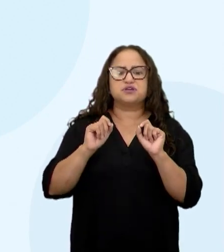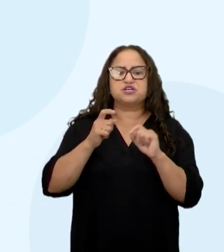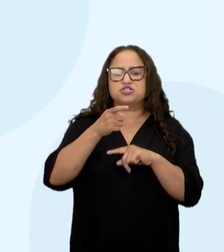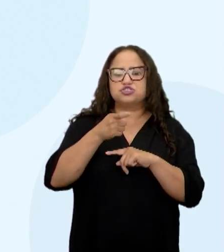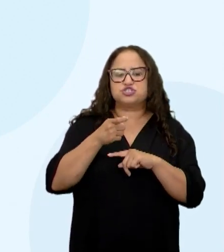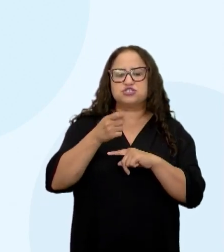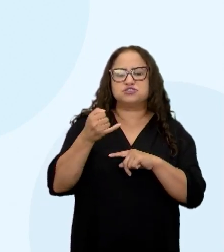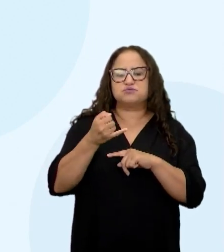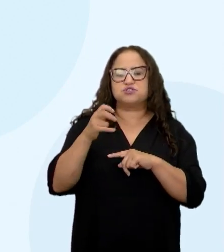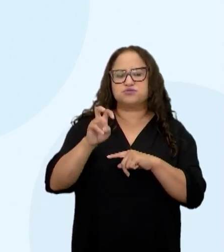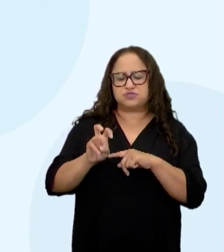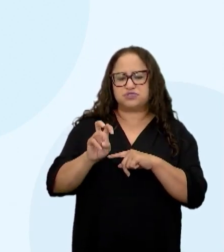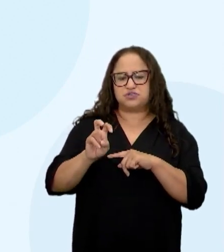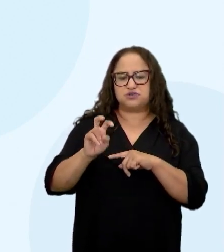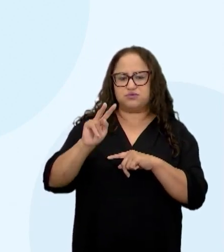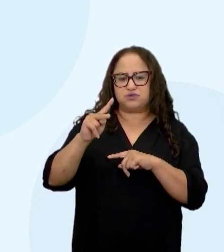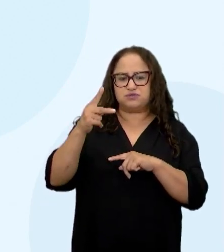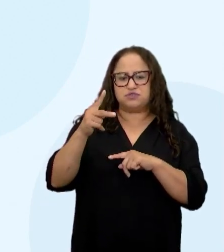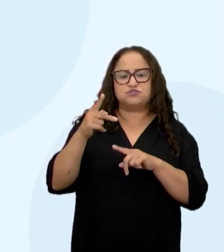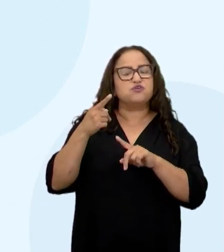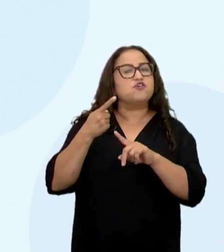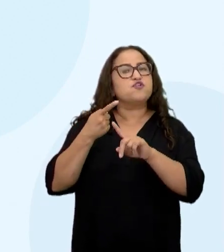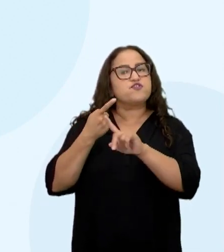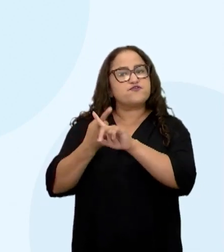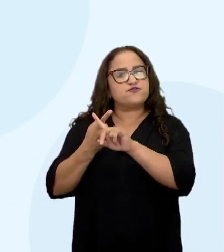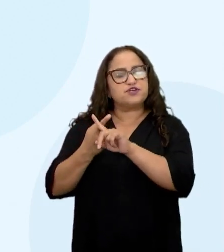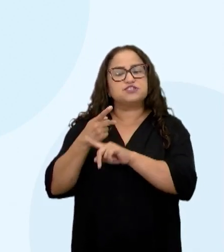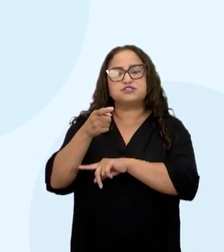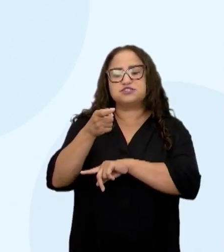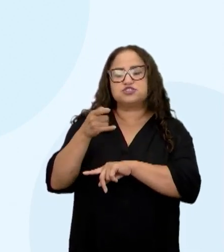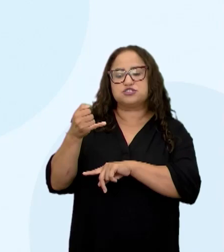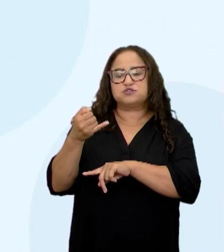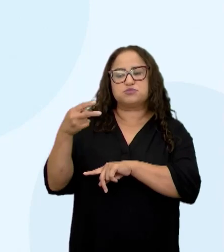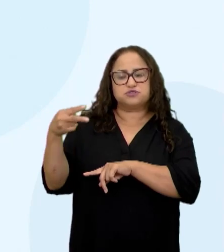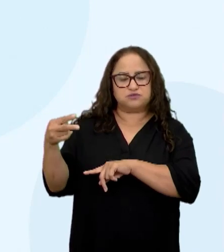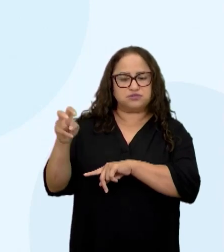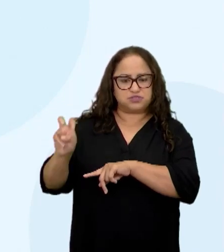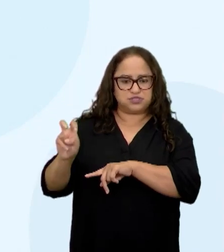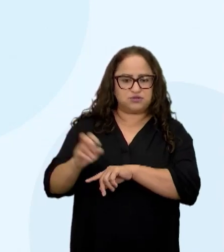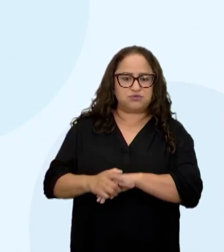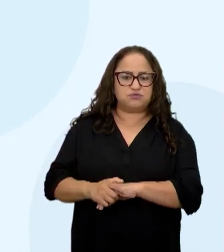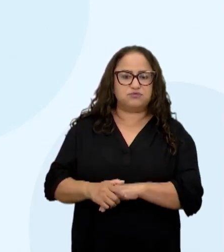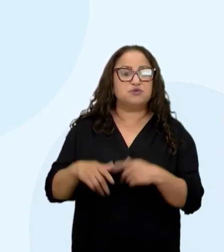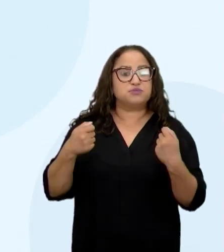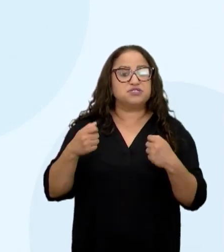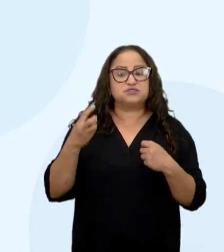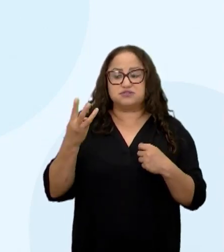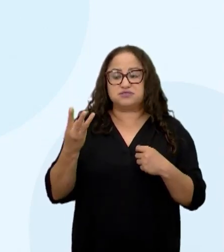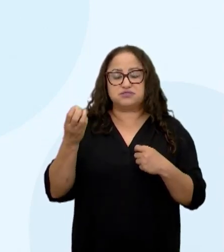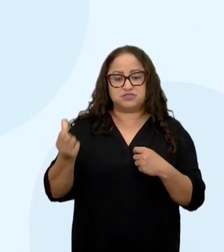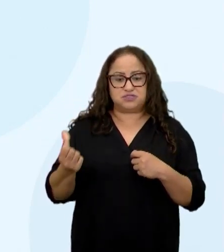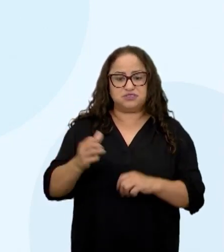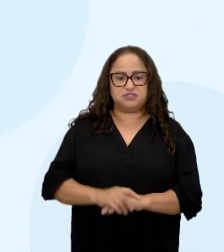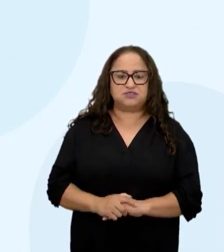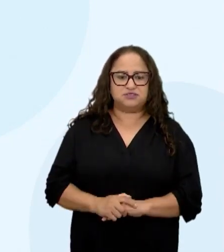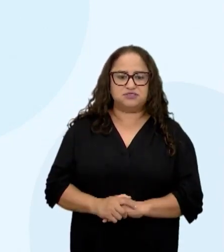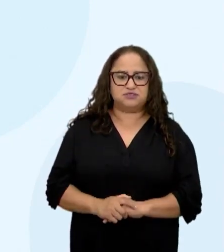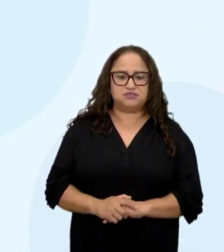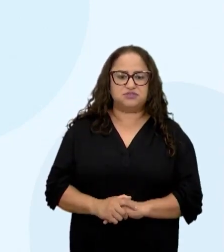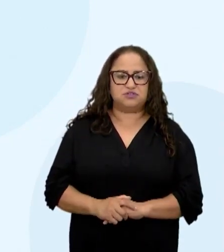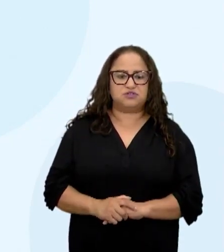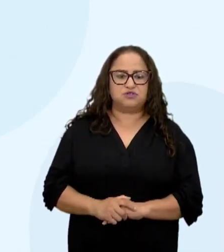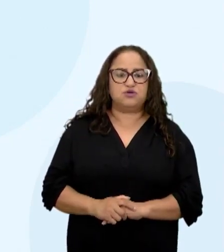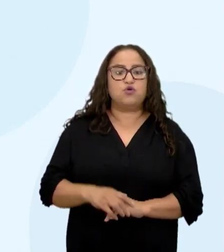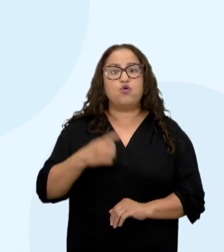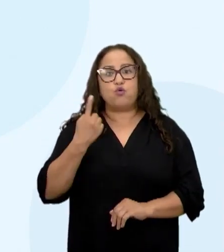a mesma coisa que x - 5 x x - 5 né tem que dar 36 então um